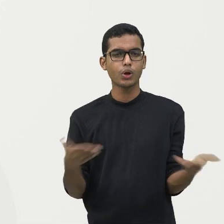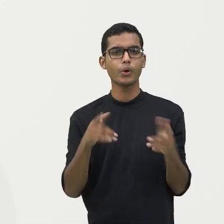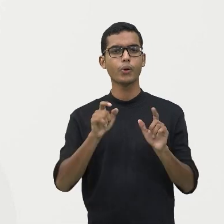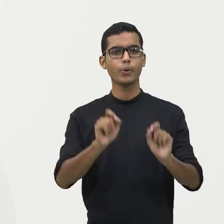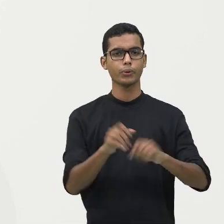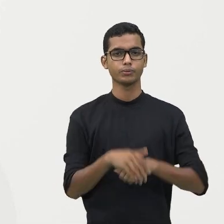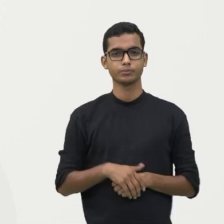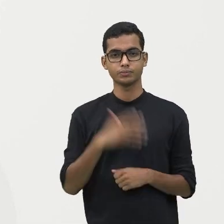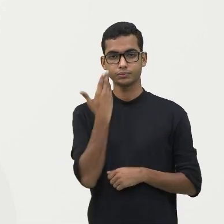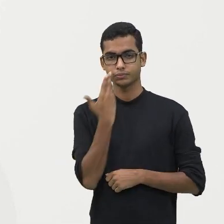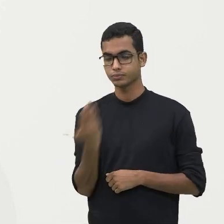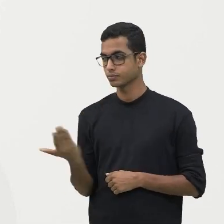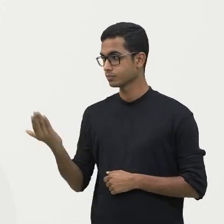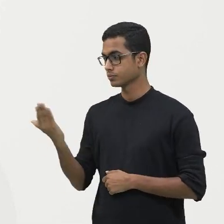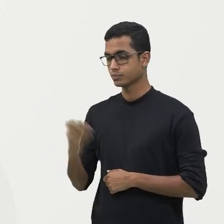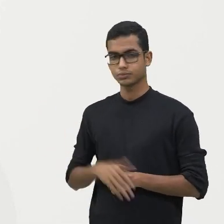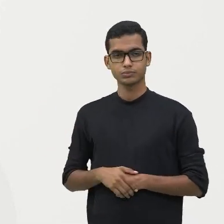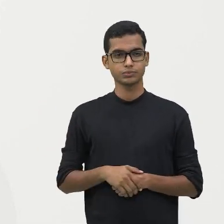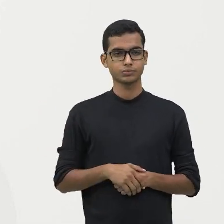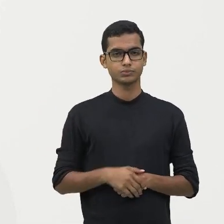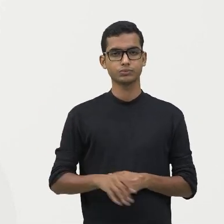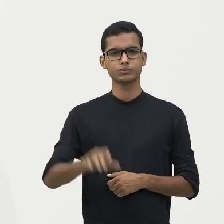glândula anexa? São